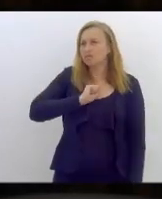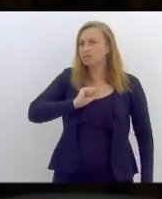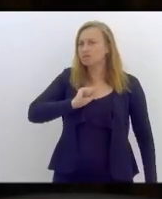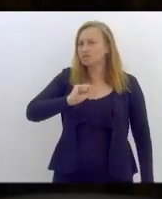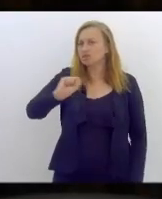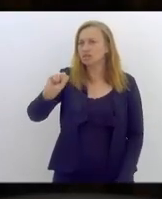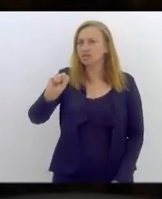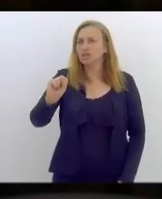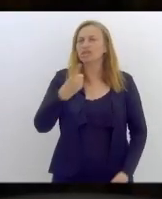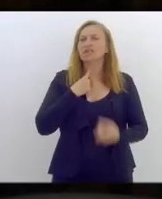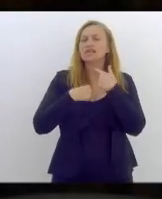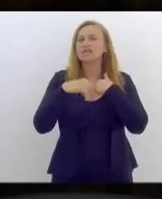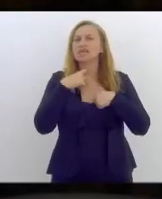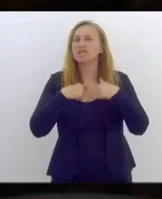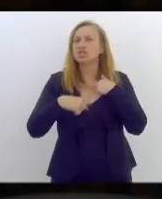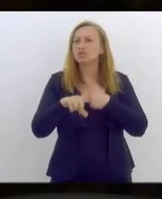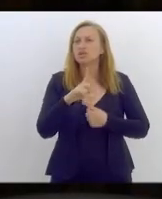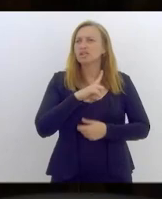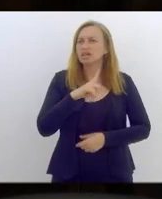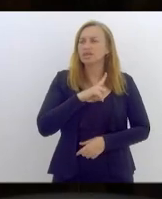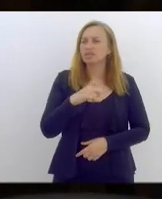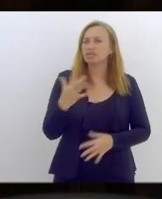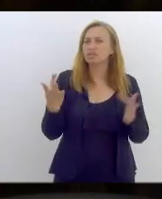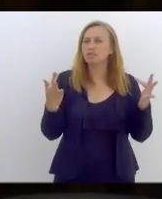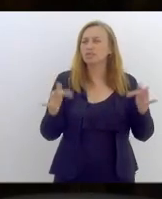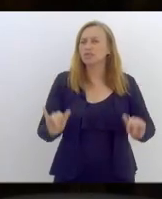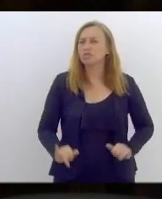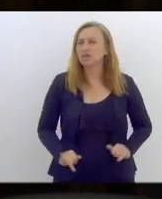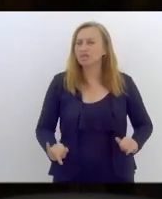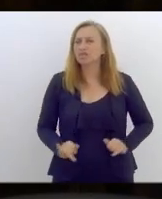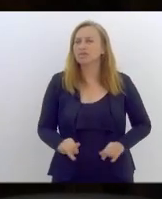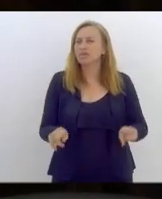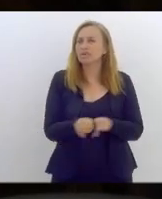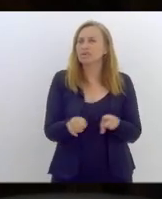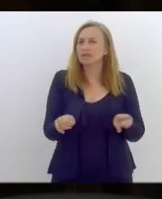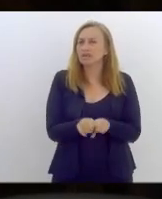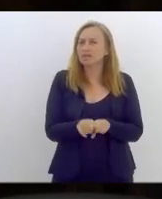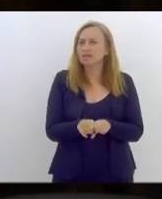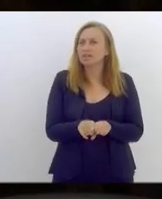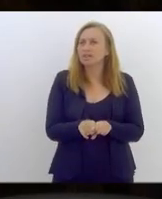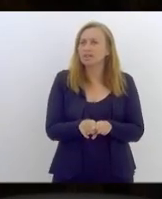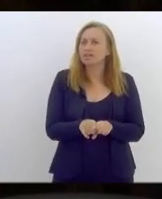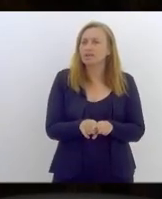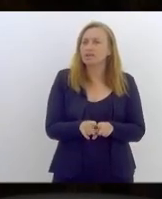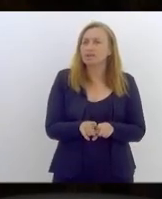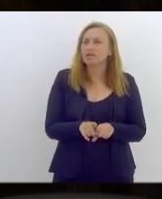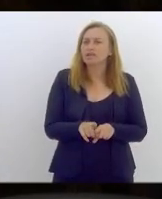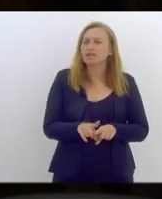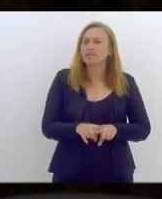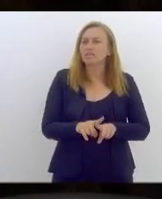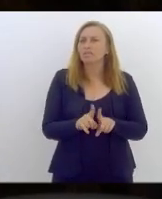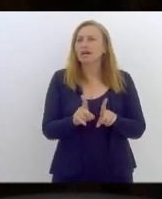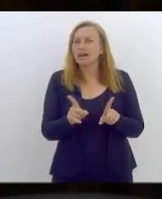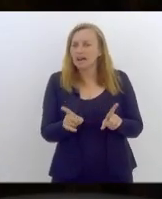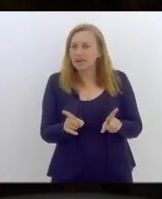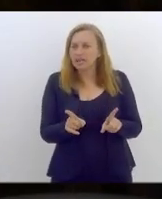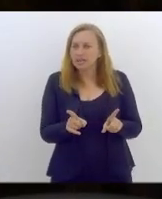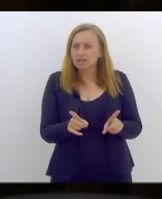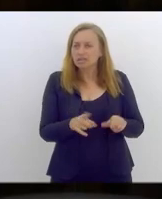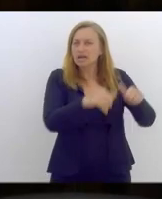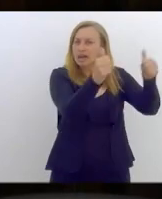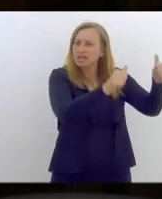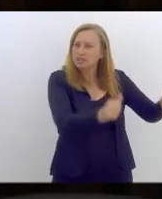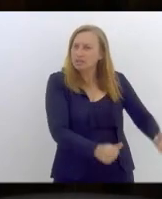Entenda o meu desejo, a minha dor. Machado e pedreira, Oxê. Ganza